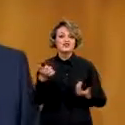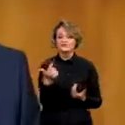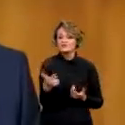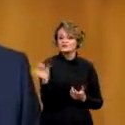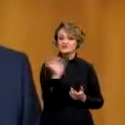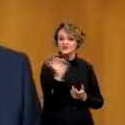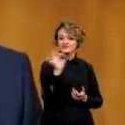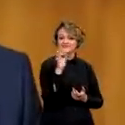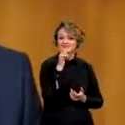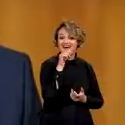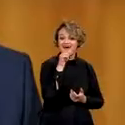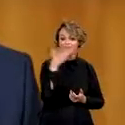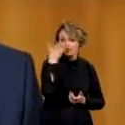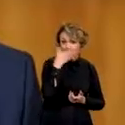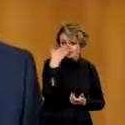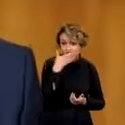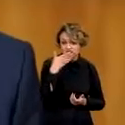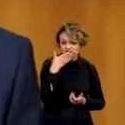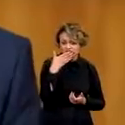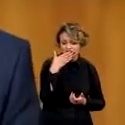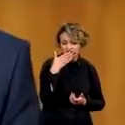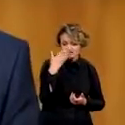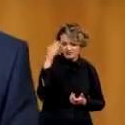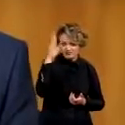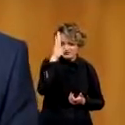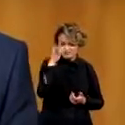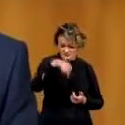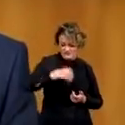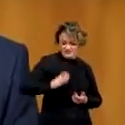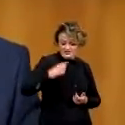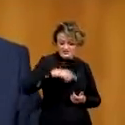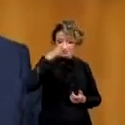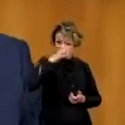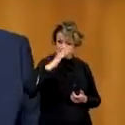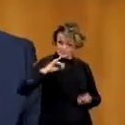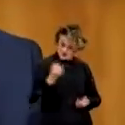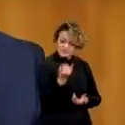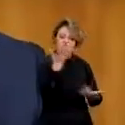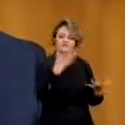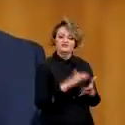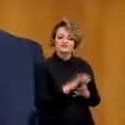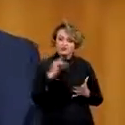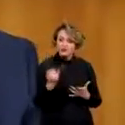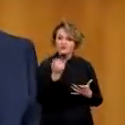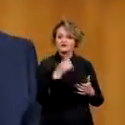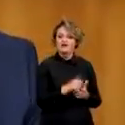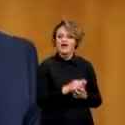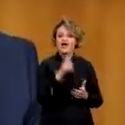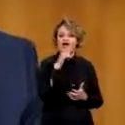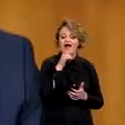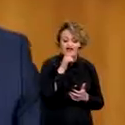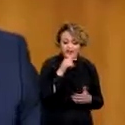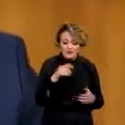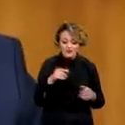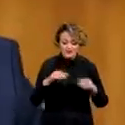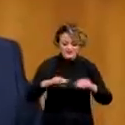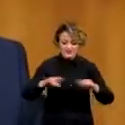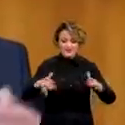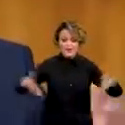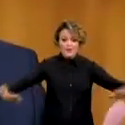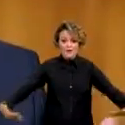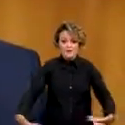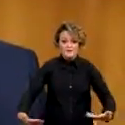12% da água doce do planeta, ou seja... Então, nós precisamos tirar proveito disso, além da água que está no subsolo, que